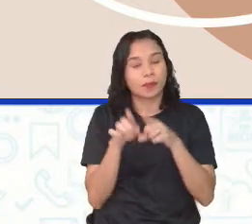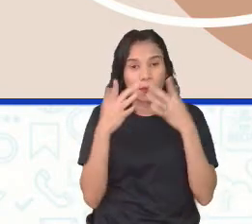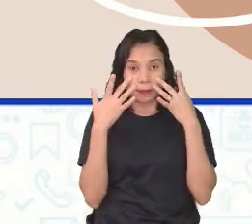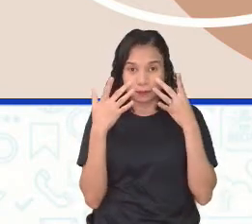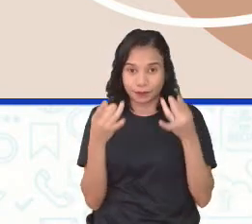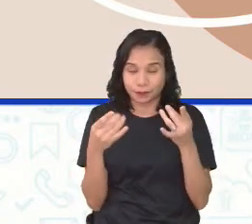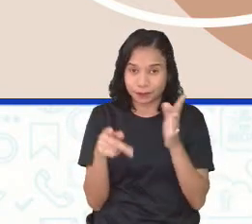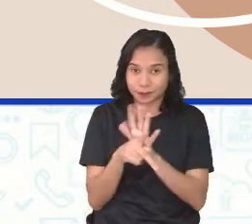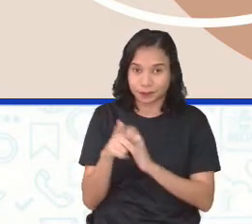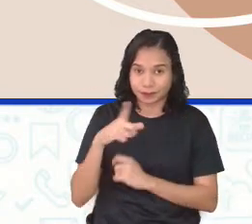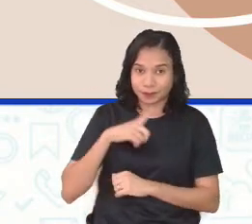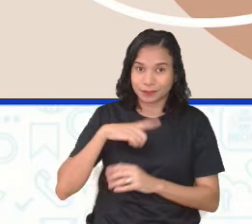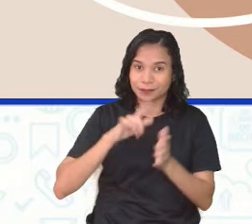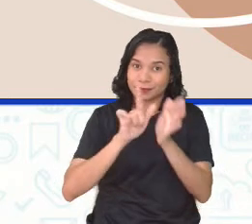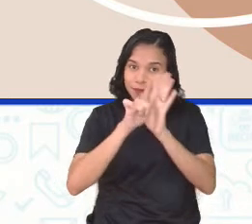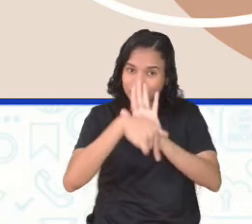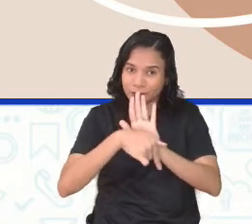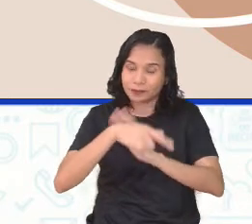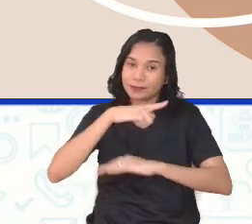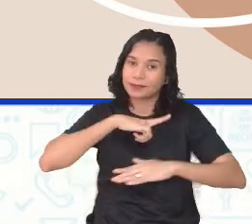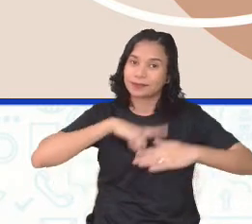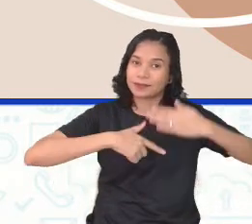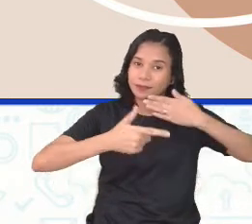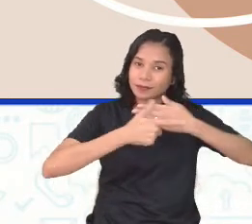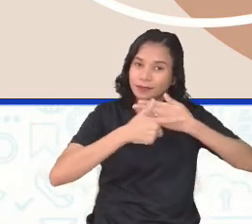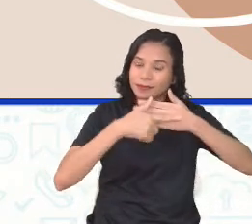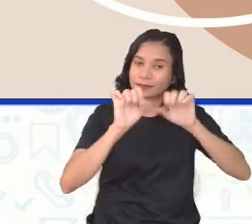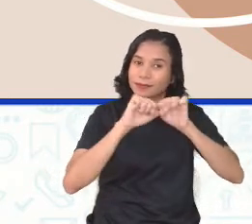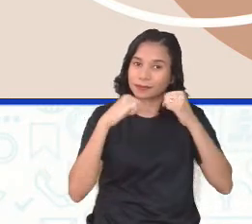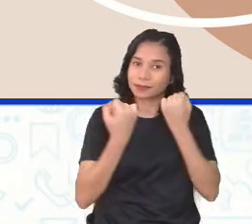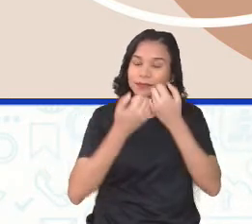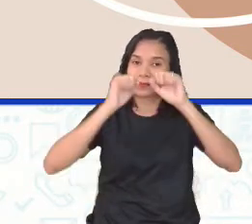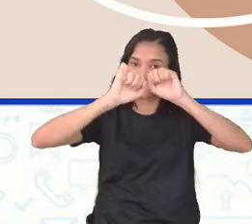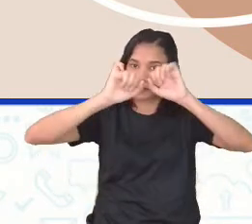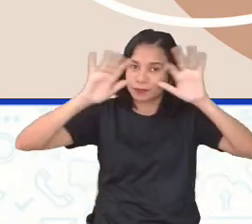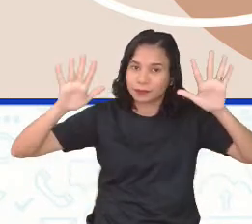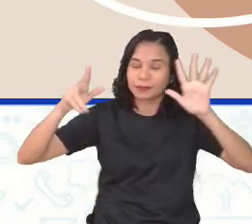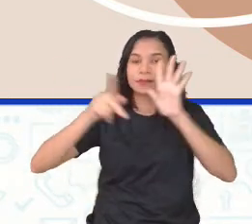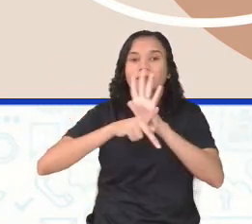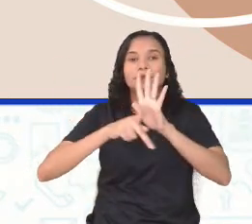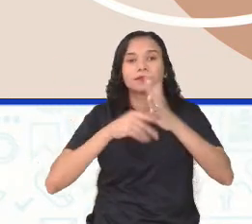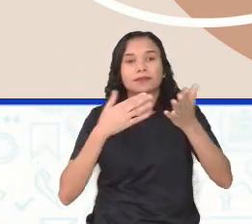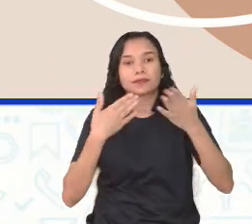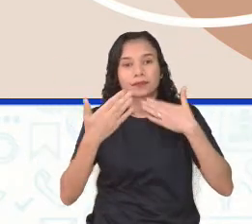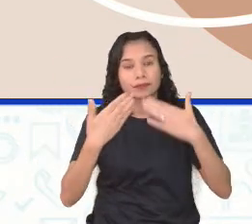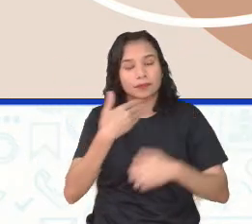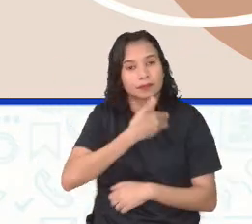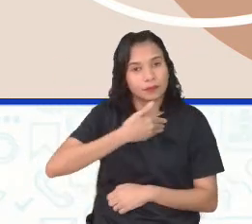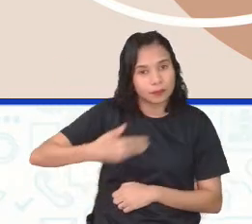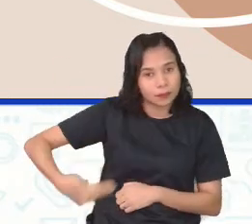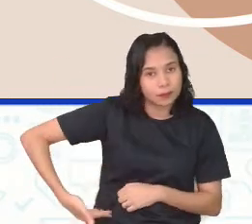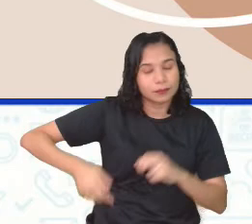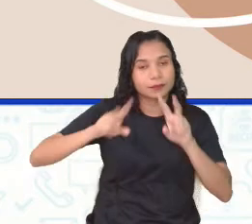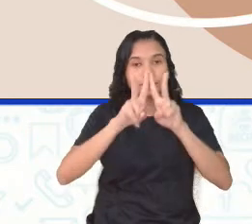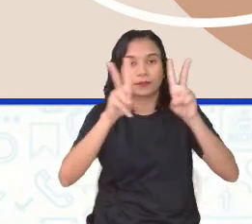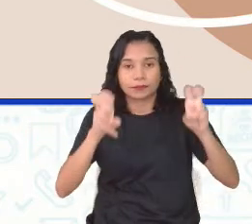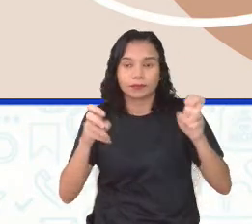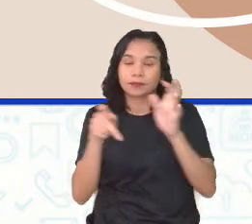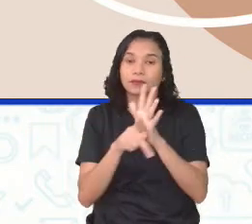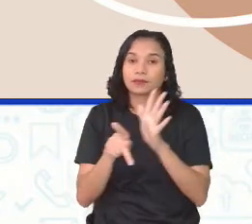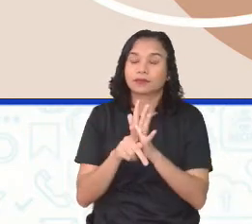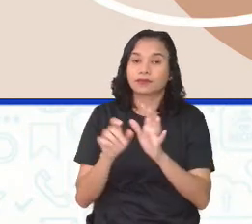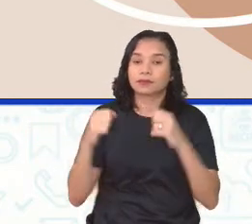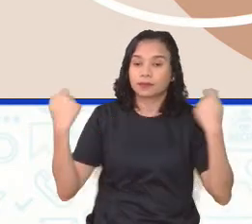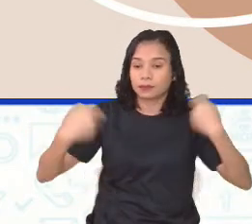ligadinho. O gênero tem a função social clara, promover o debate público sobre as demandas